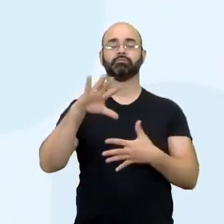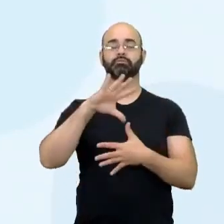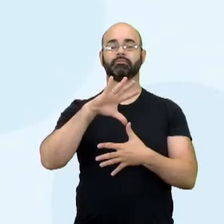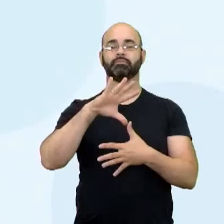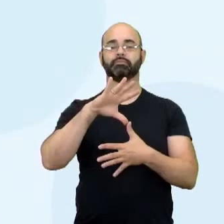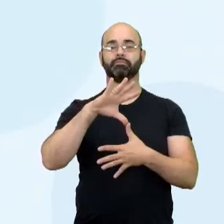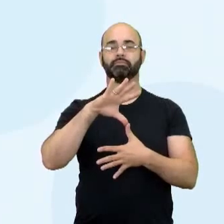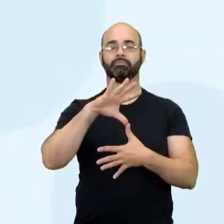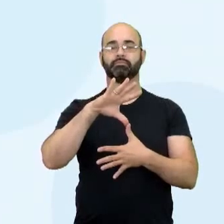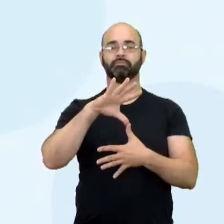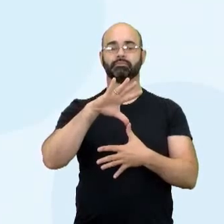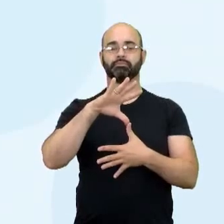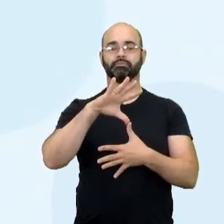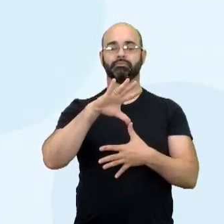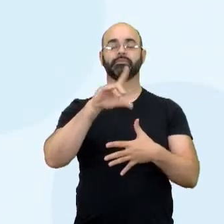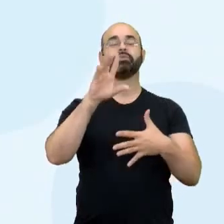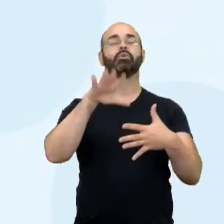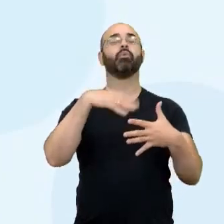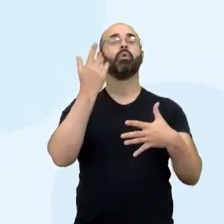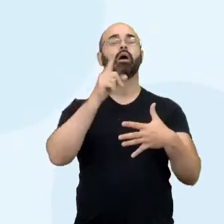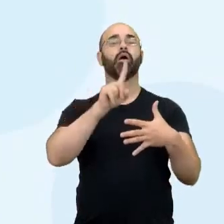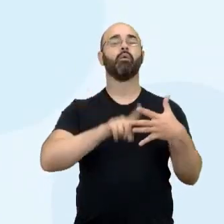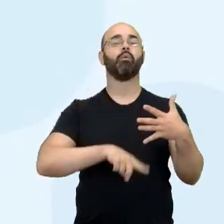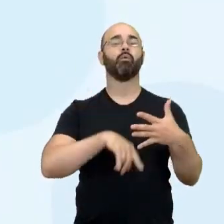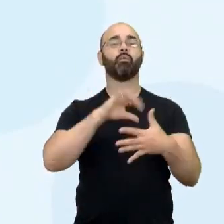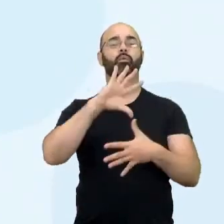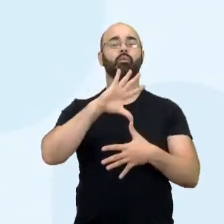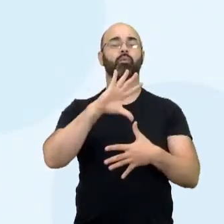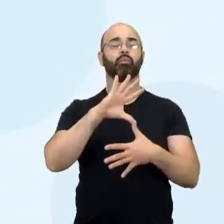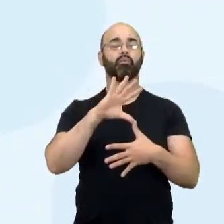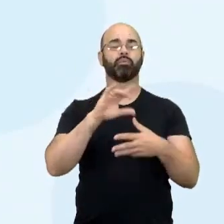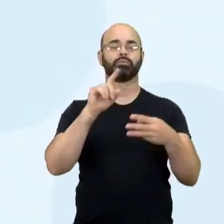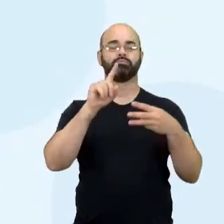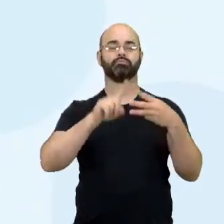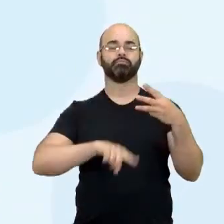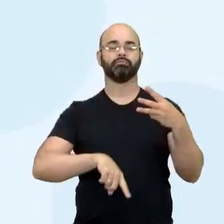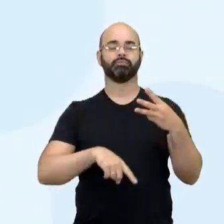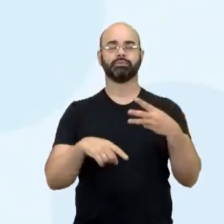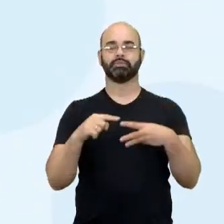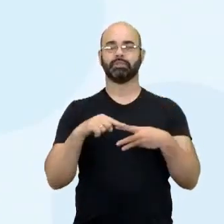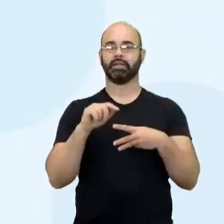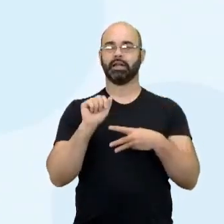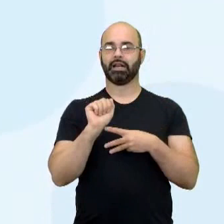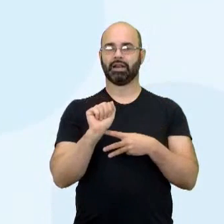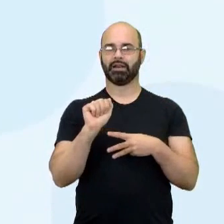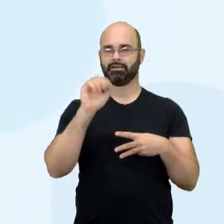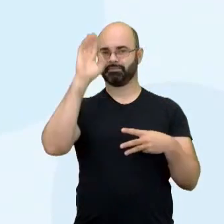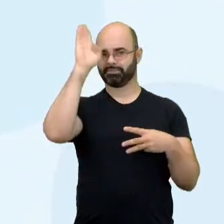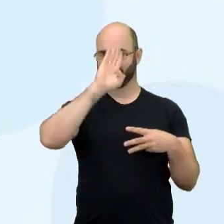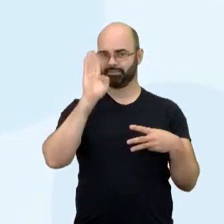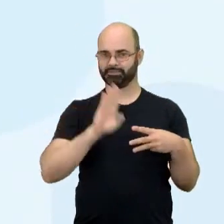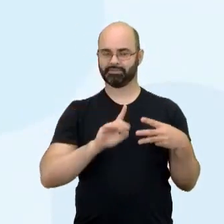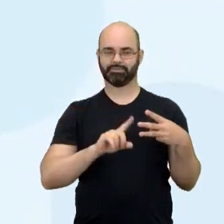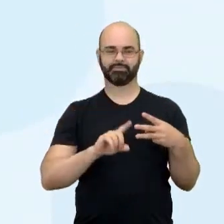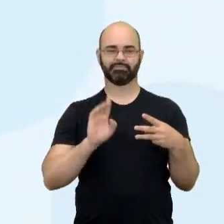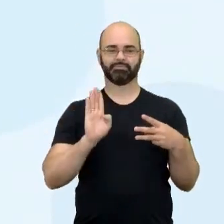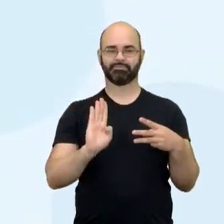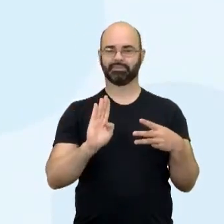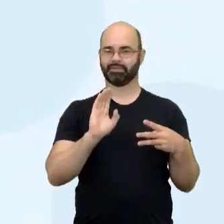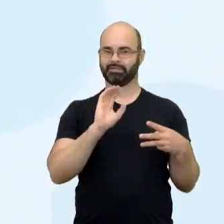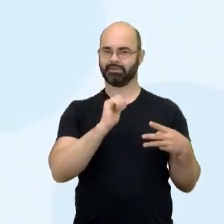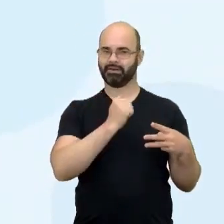americano. Qual é esse país? Letra A, Brasil. Letra